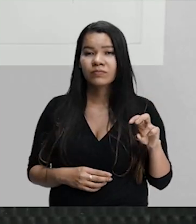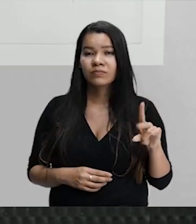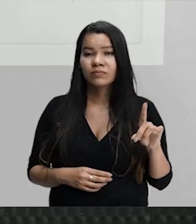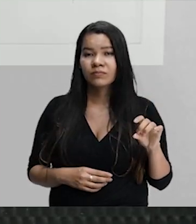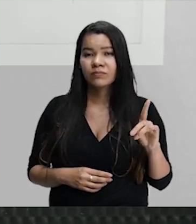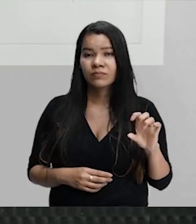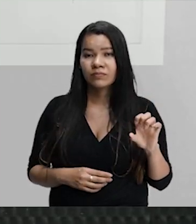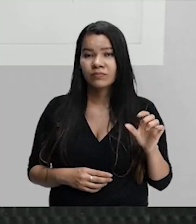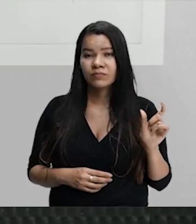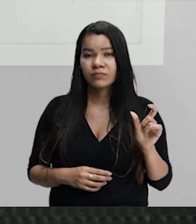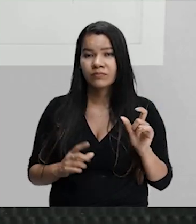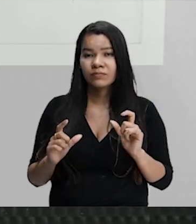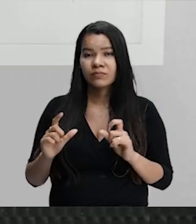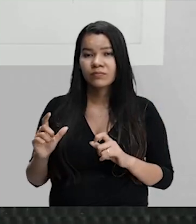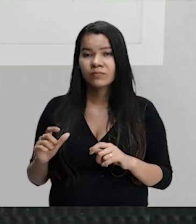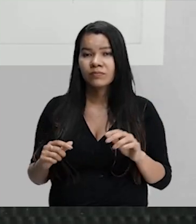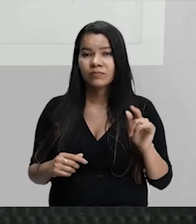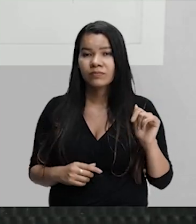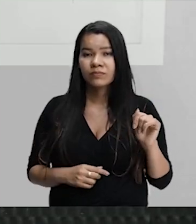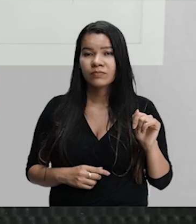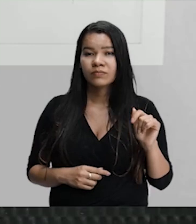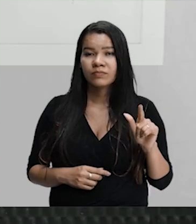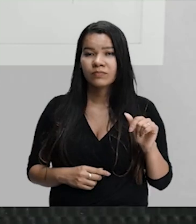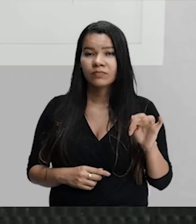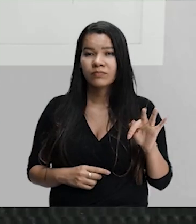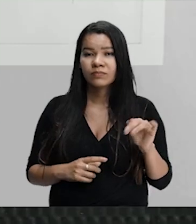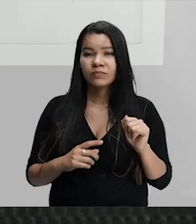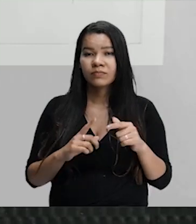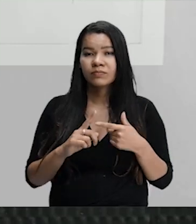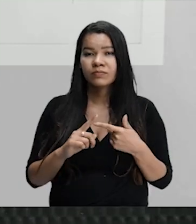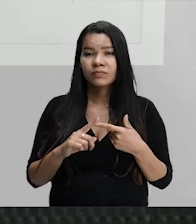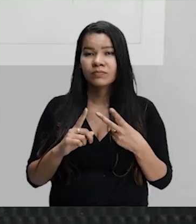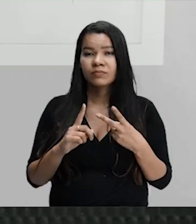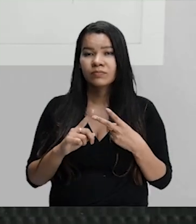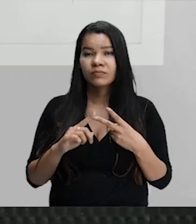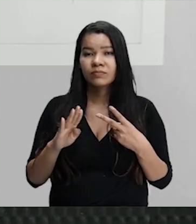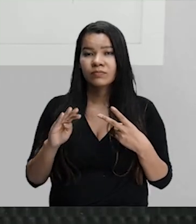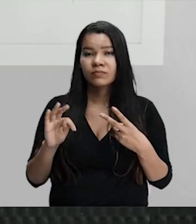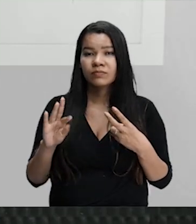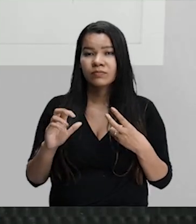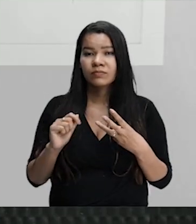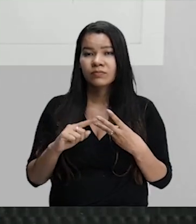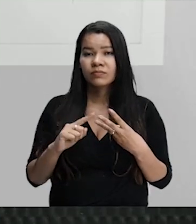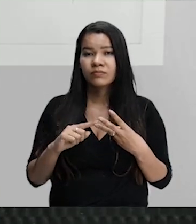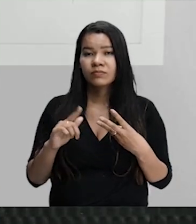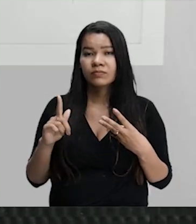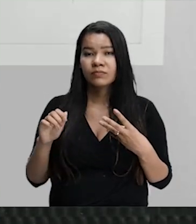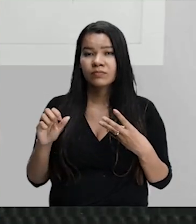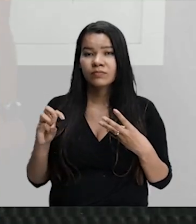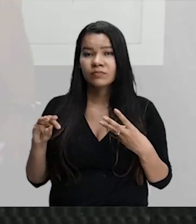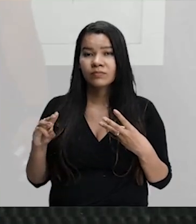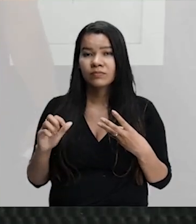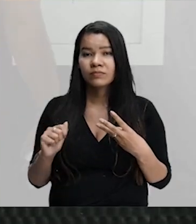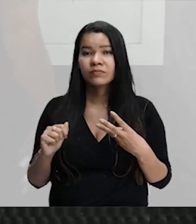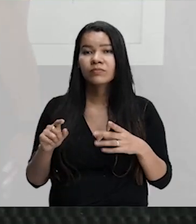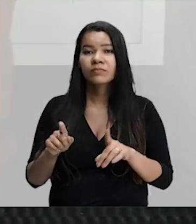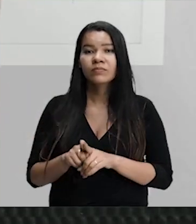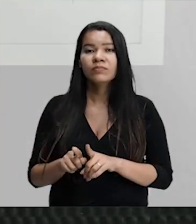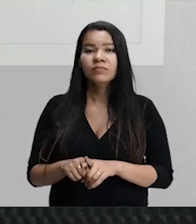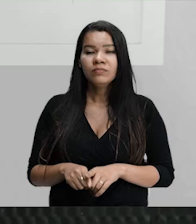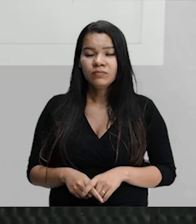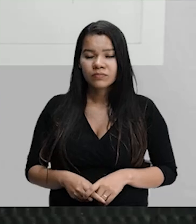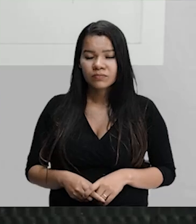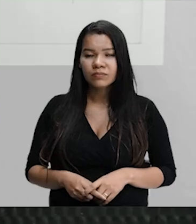né? Partícula alfa, falamos do núcleo, né, de hélio, a partícula beta do elétron e os raios gama, né?